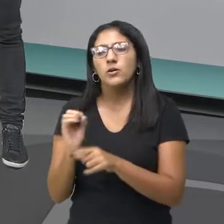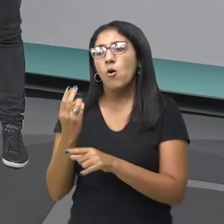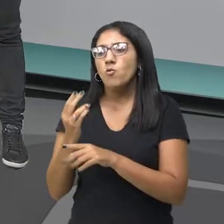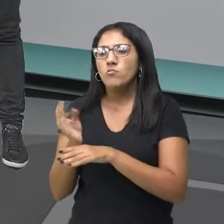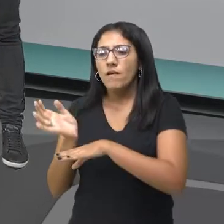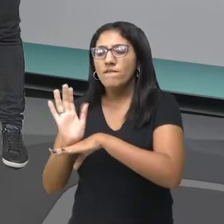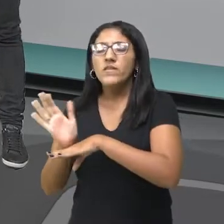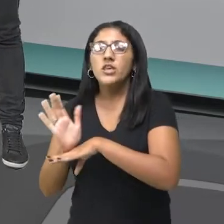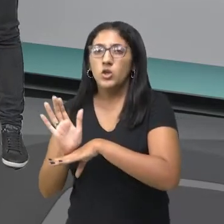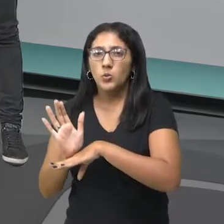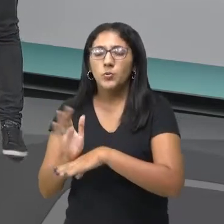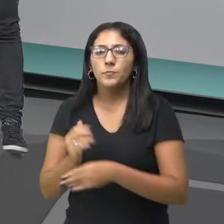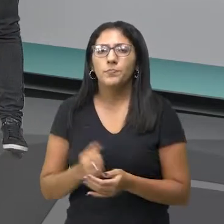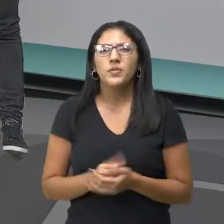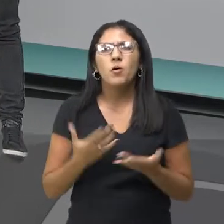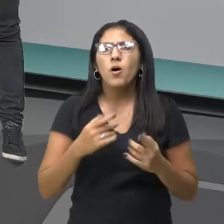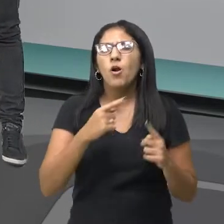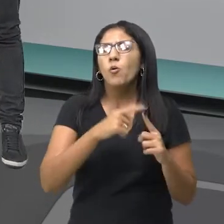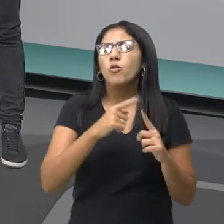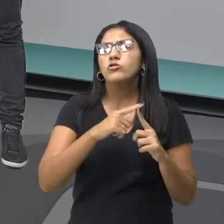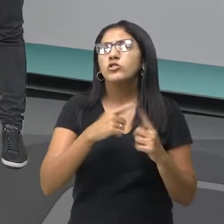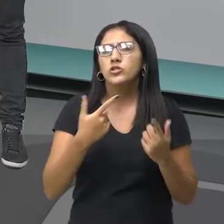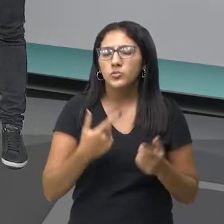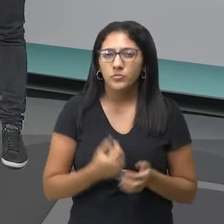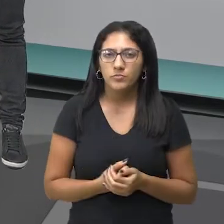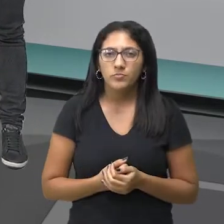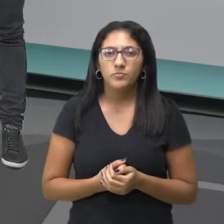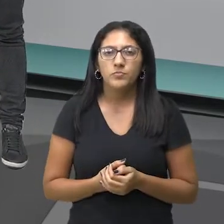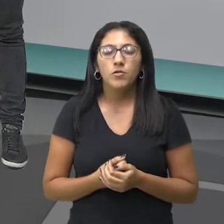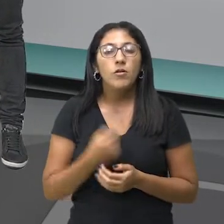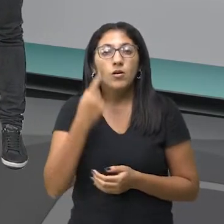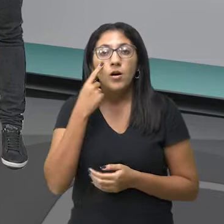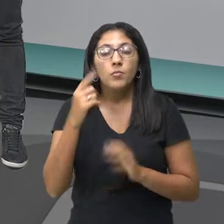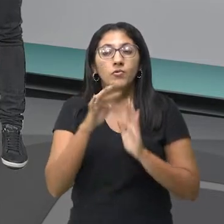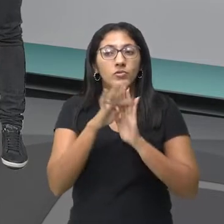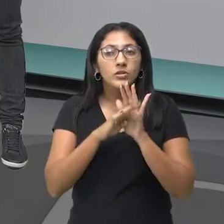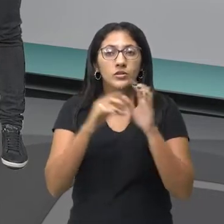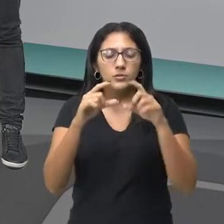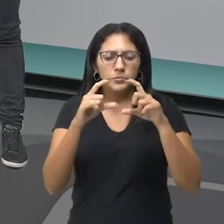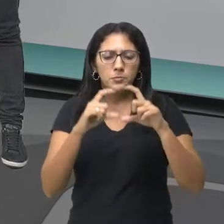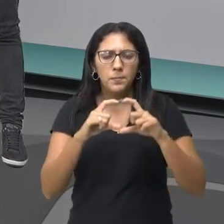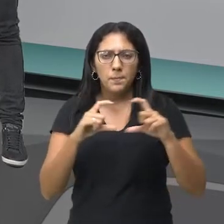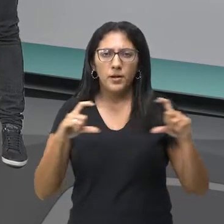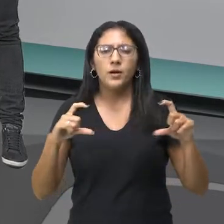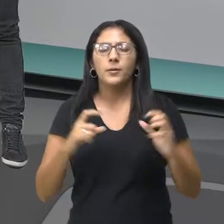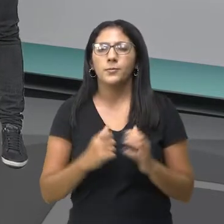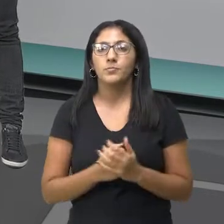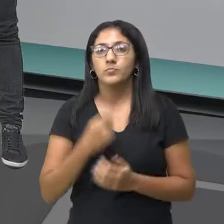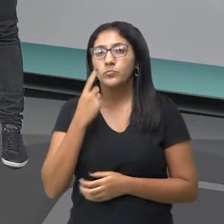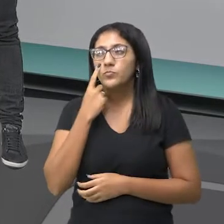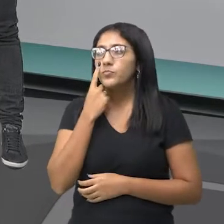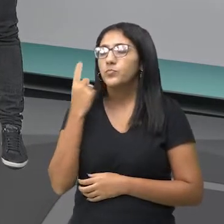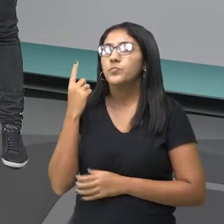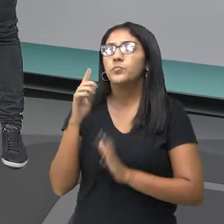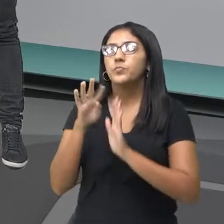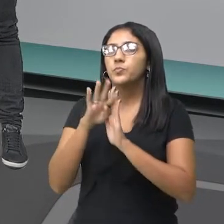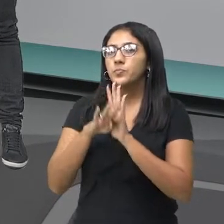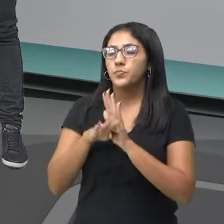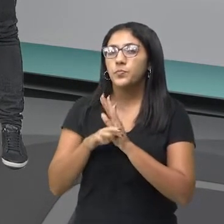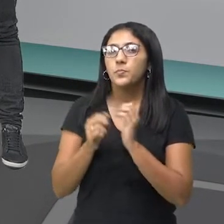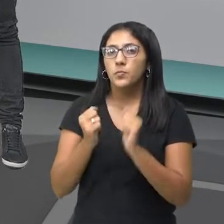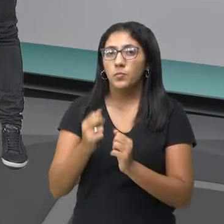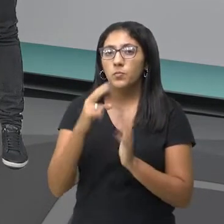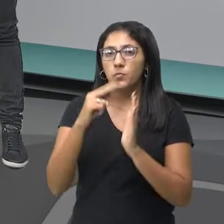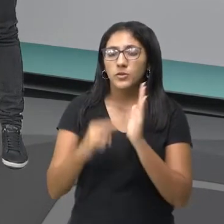para dar os poderes para o herói. Agora, que tipos são esses? Vamos continuar a leitura do texto. Olha só.